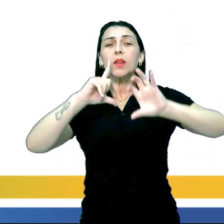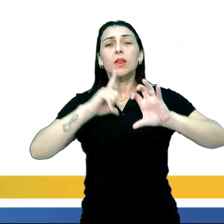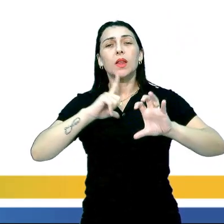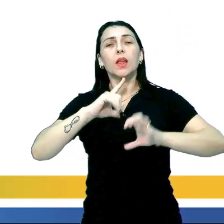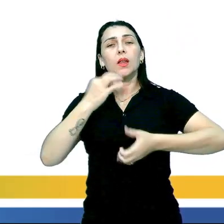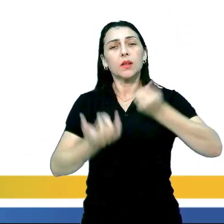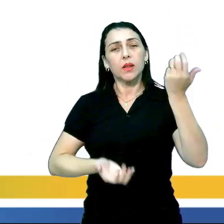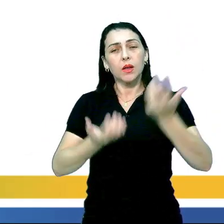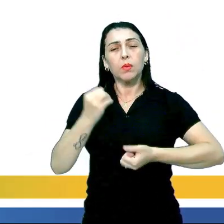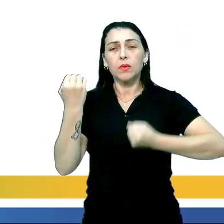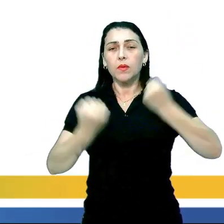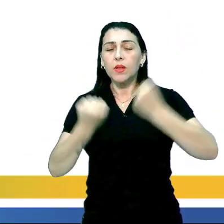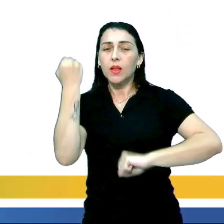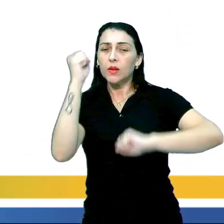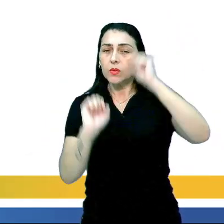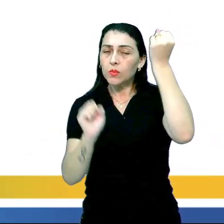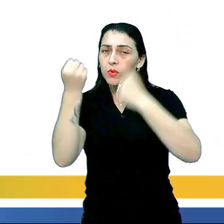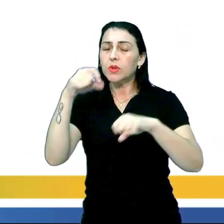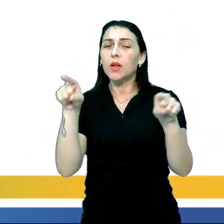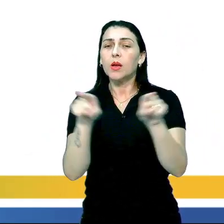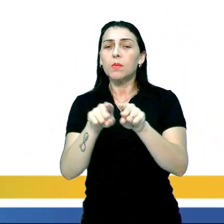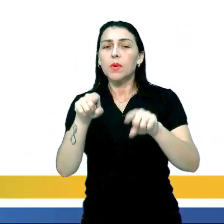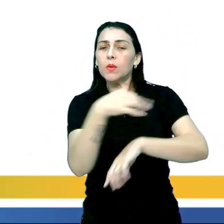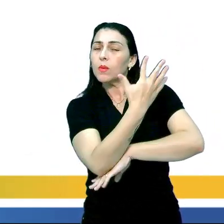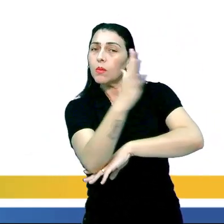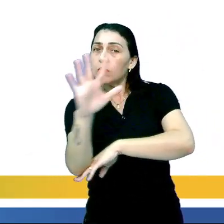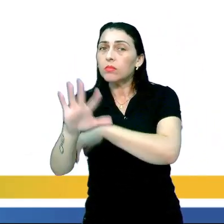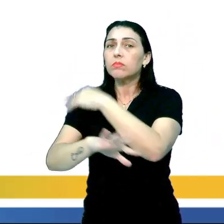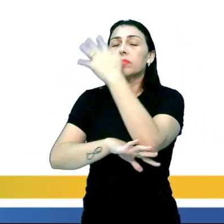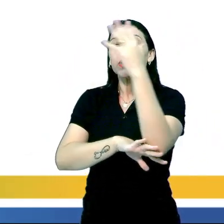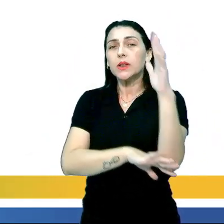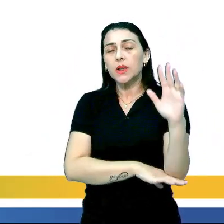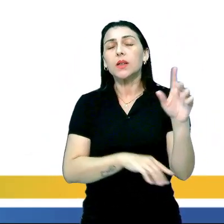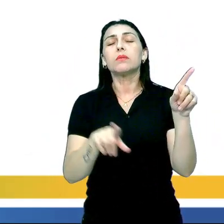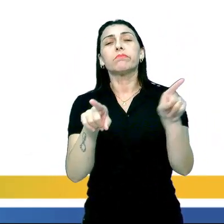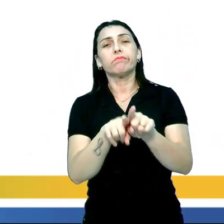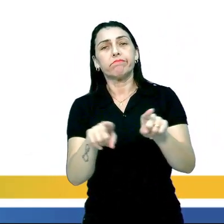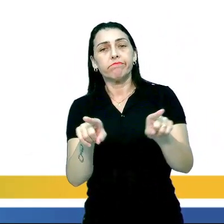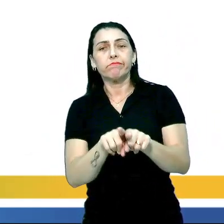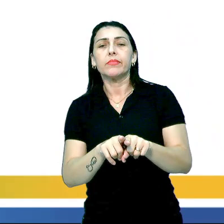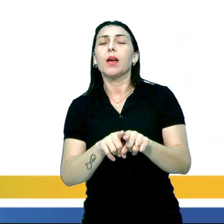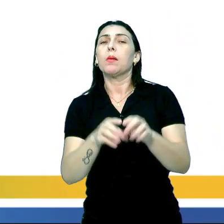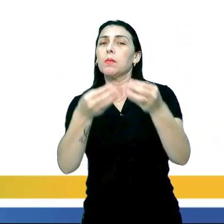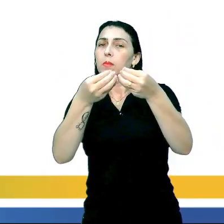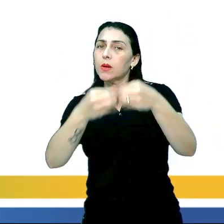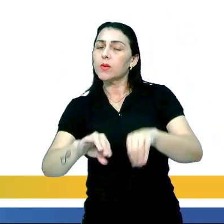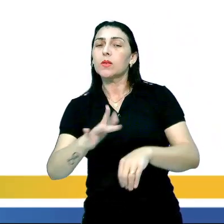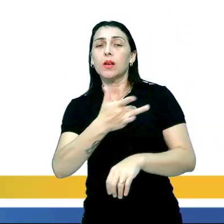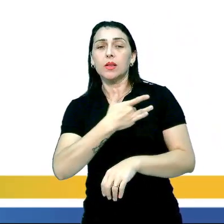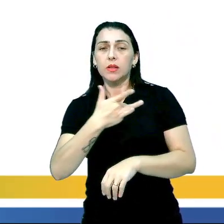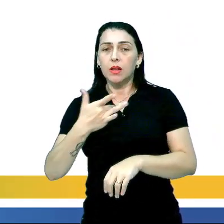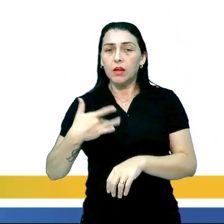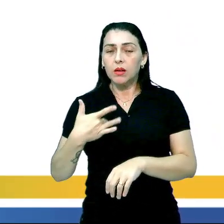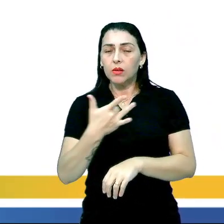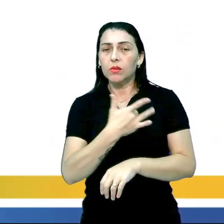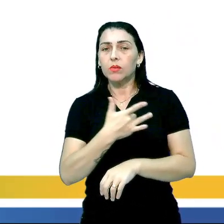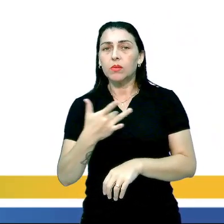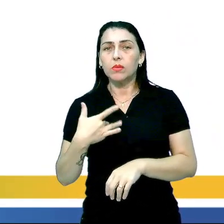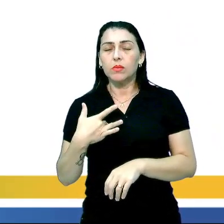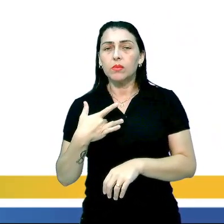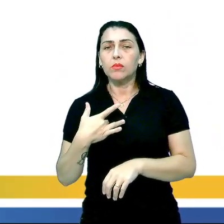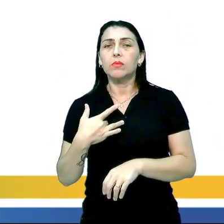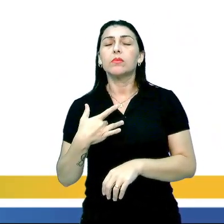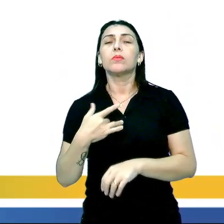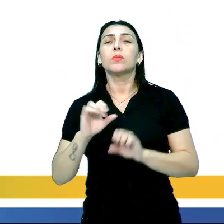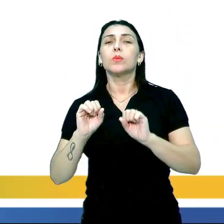as queimadas, veículos e as indústrias. A questão aqui sobre os danos. A gente tem, por exemplo,